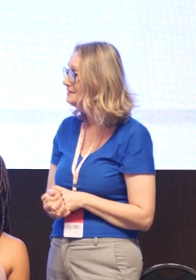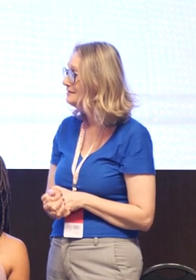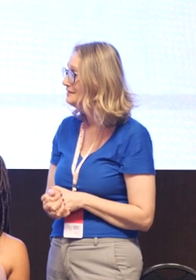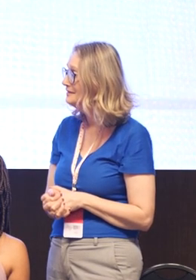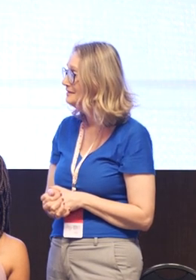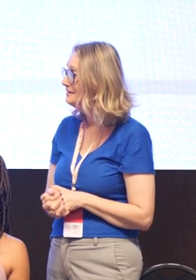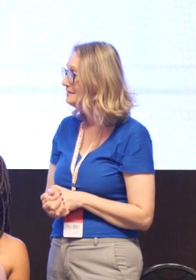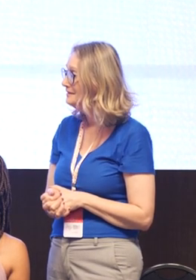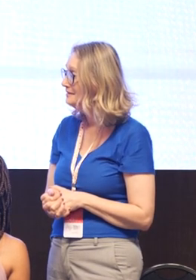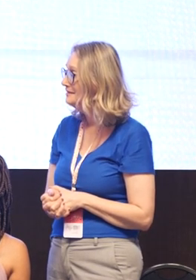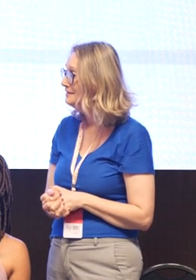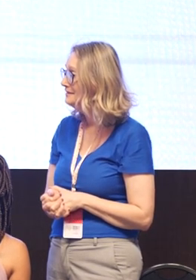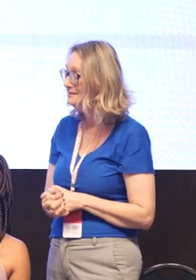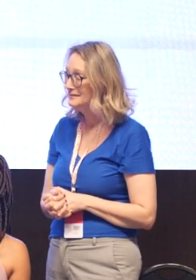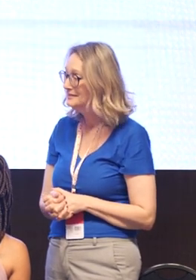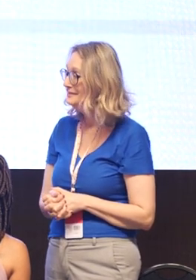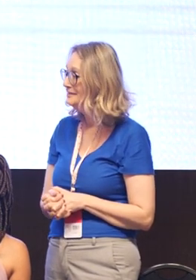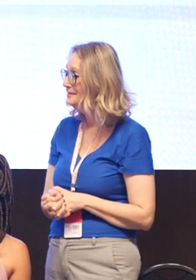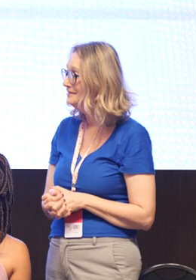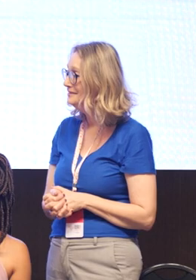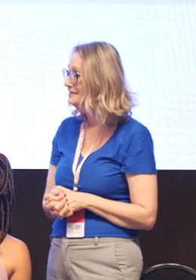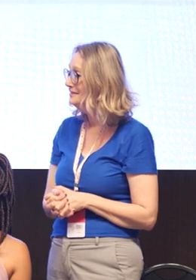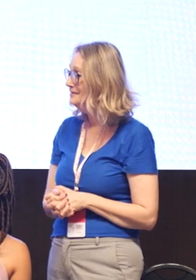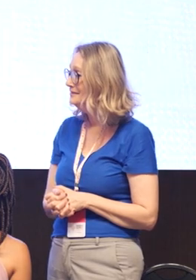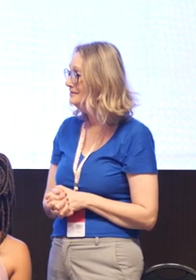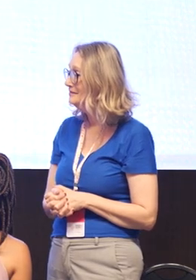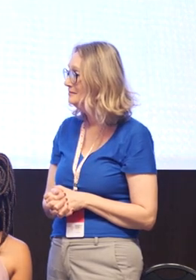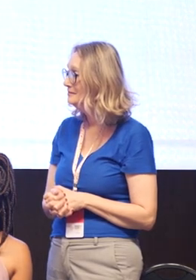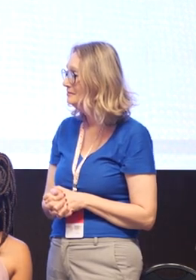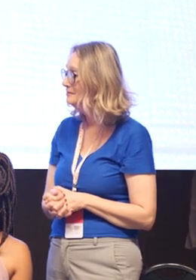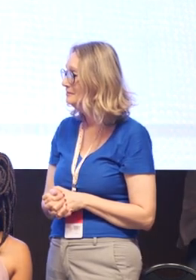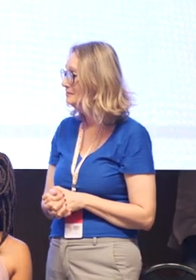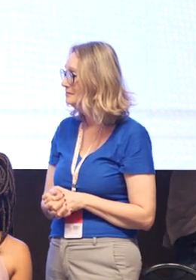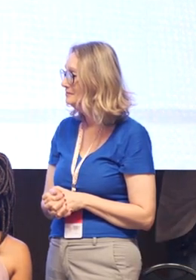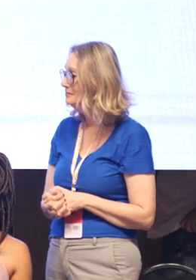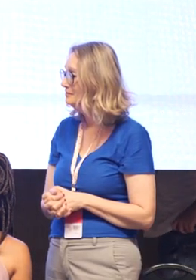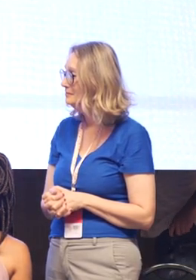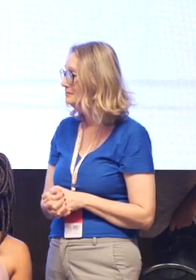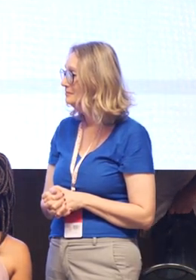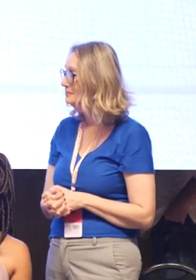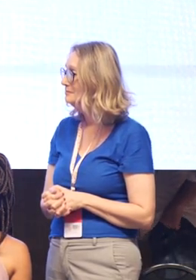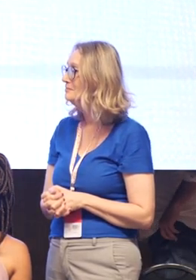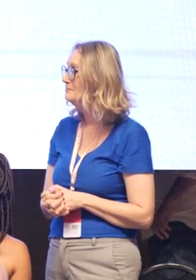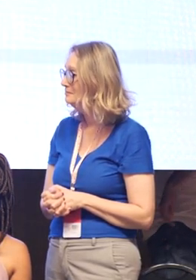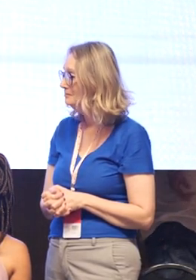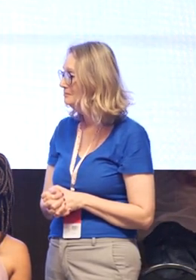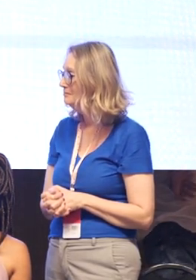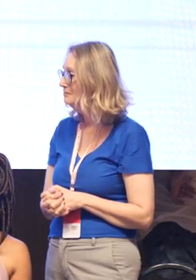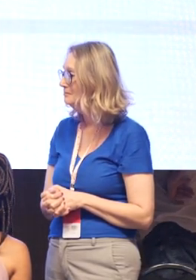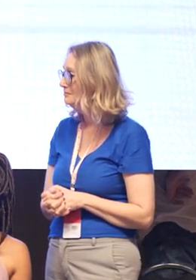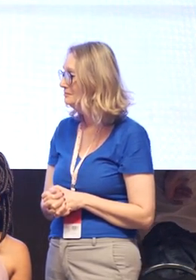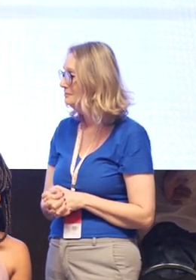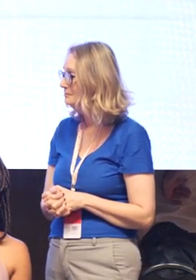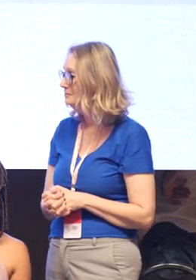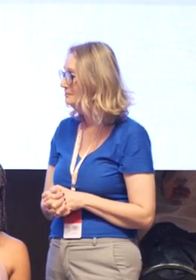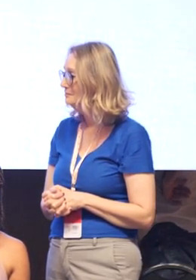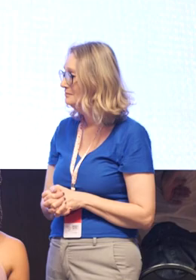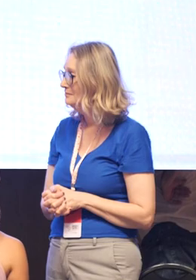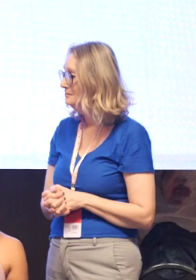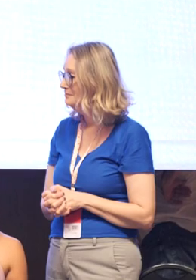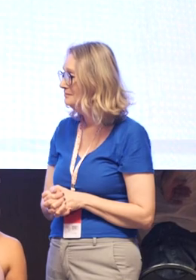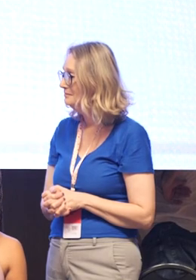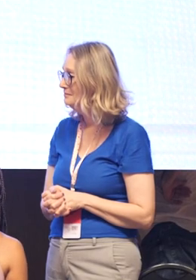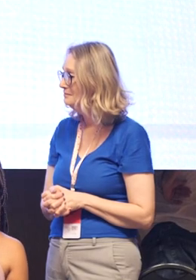foi incentivo. Graças a Deus, o Quaco apoia uma juventude que é comprometida com a classe trabalhadora, que mora distante dos grandes